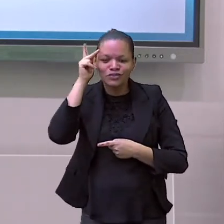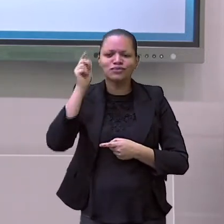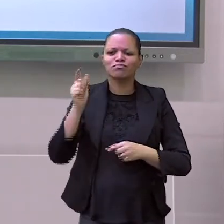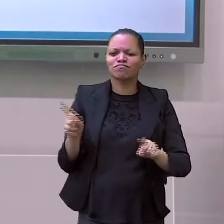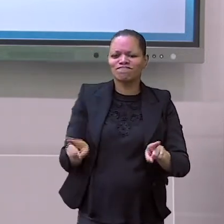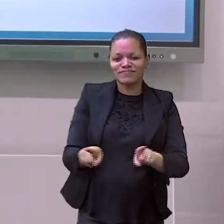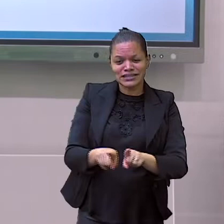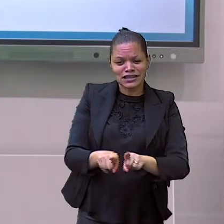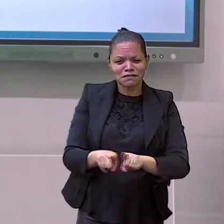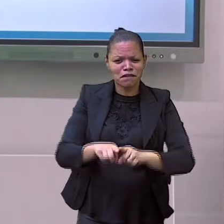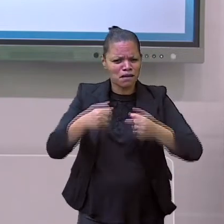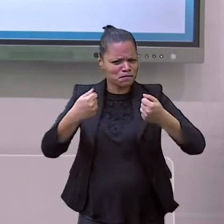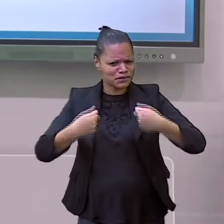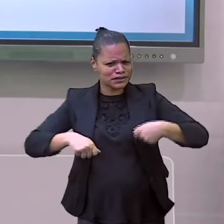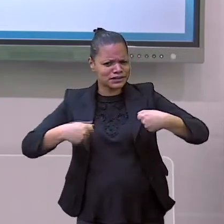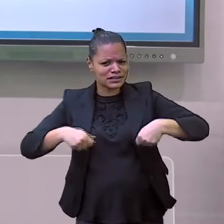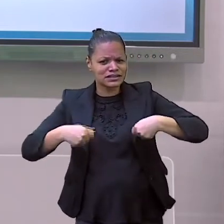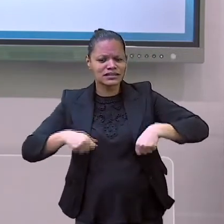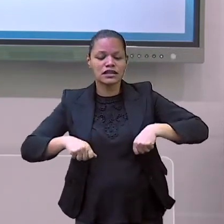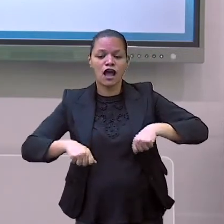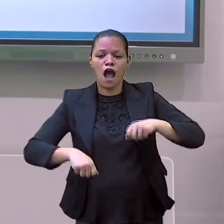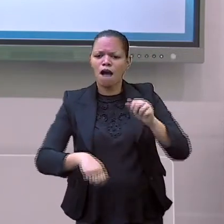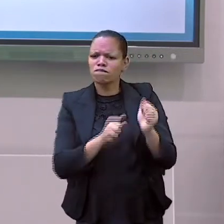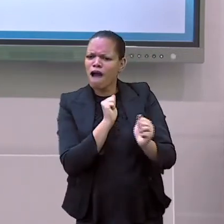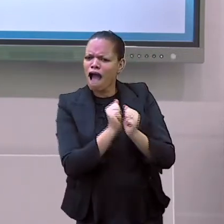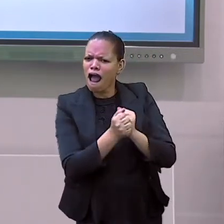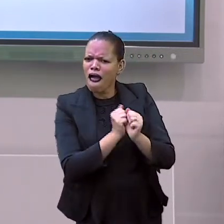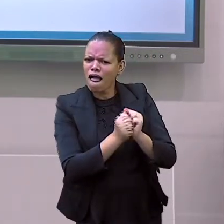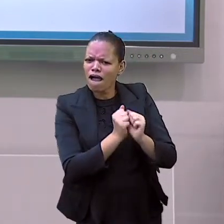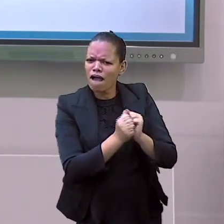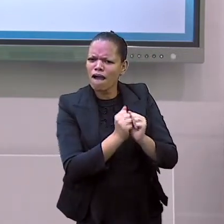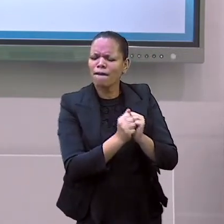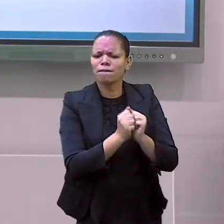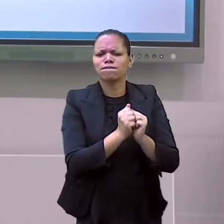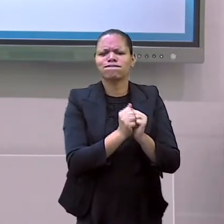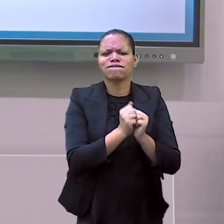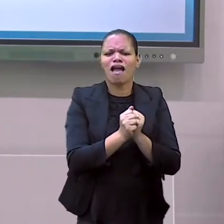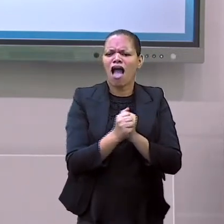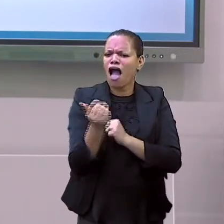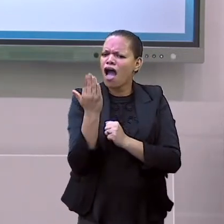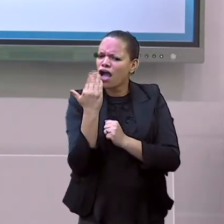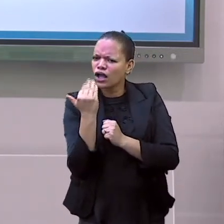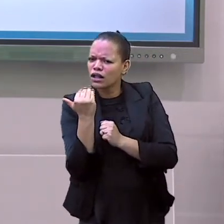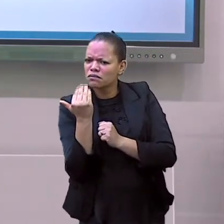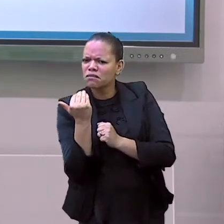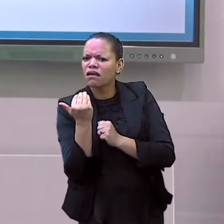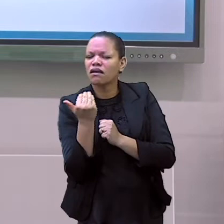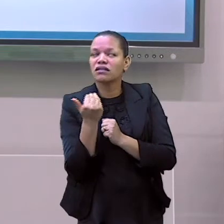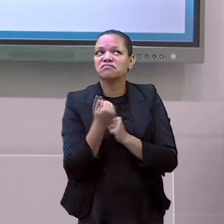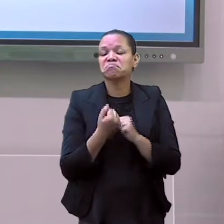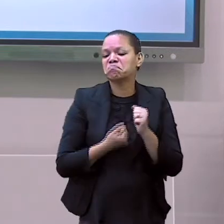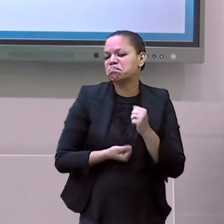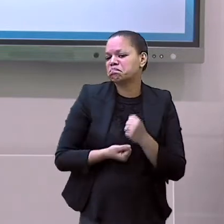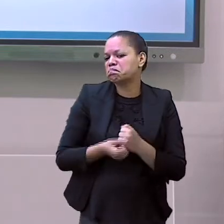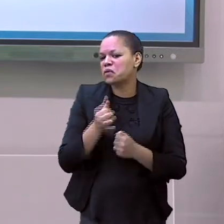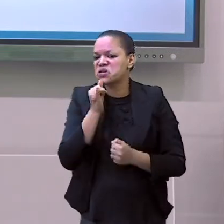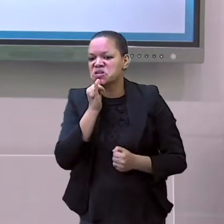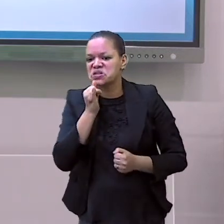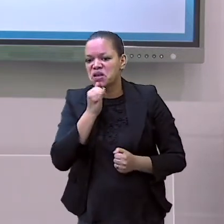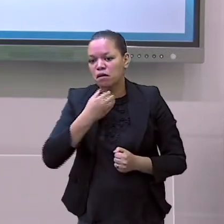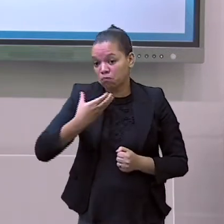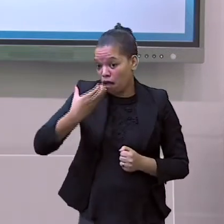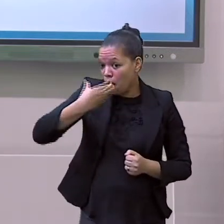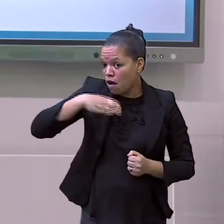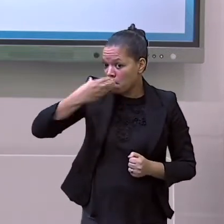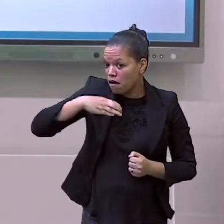muito bem os alimentos. Pega um alimento aí, pega uma maçã, acabou de chegar do supermercado e